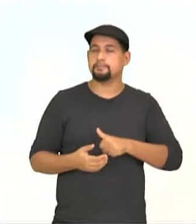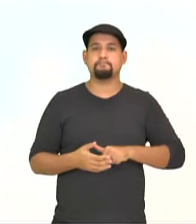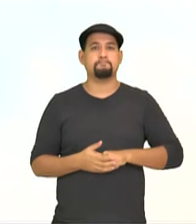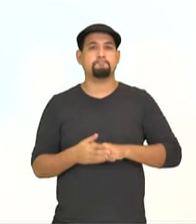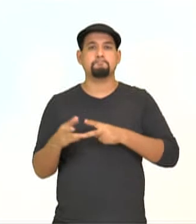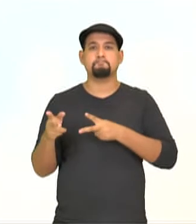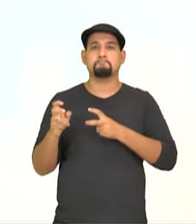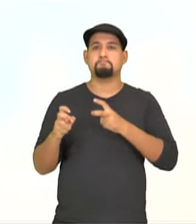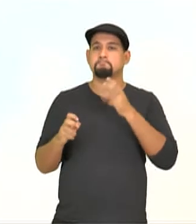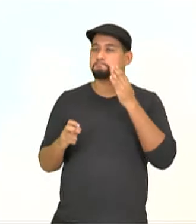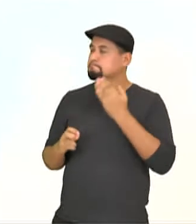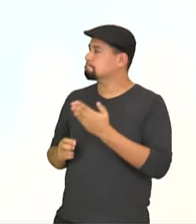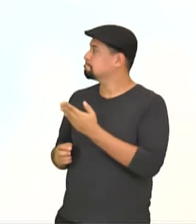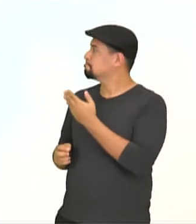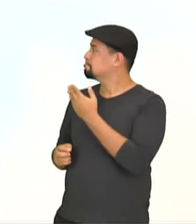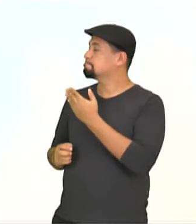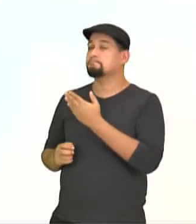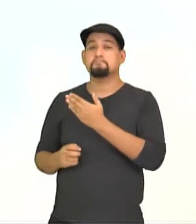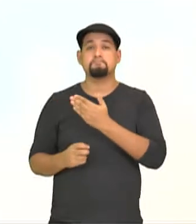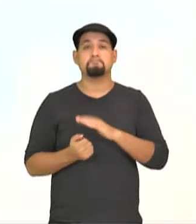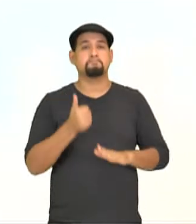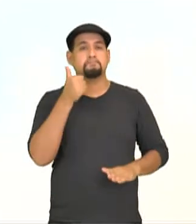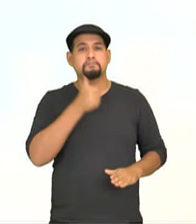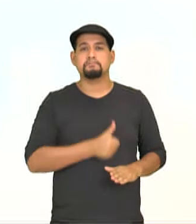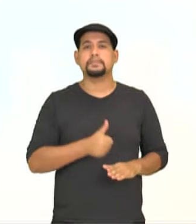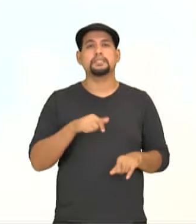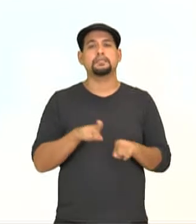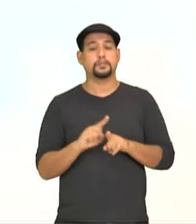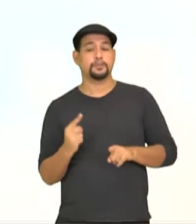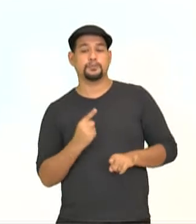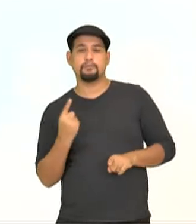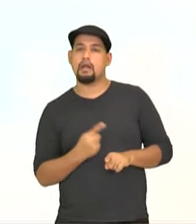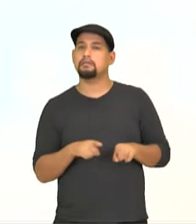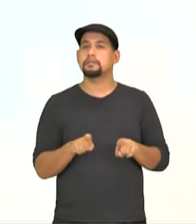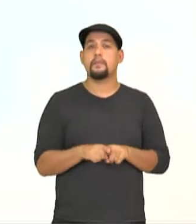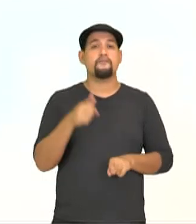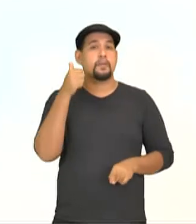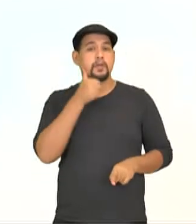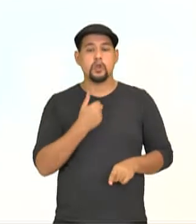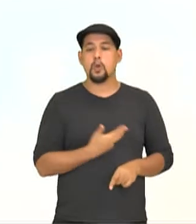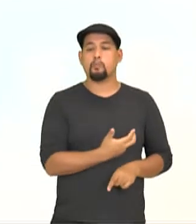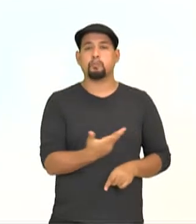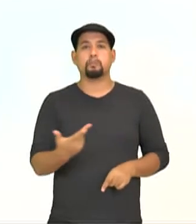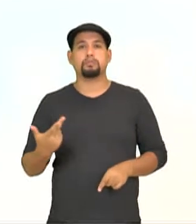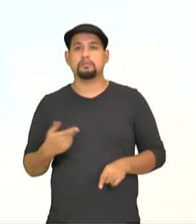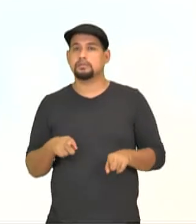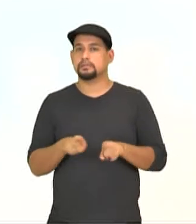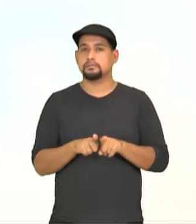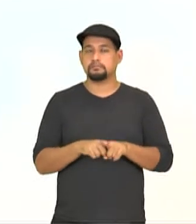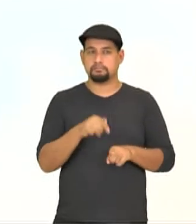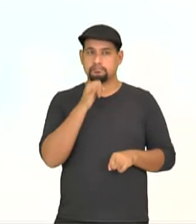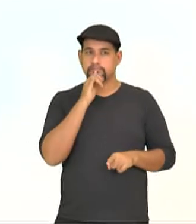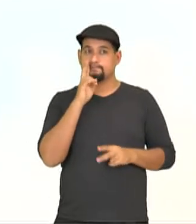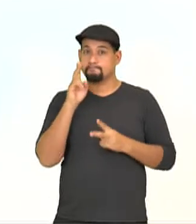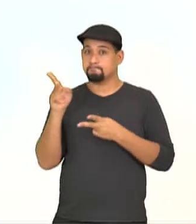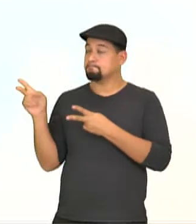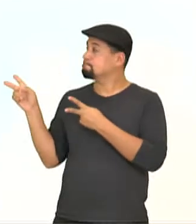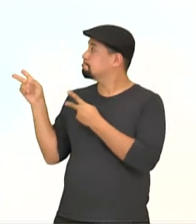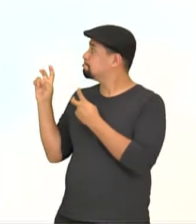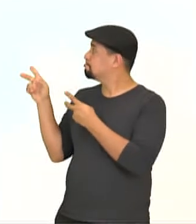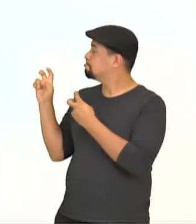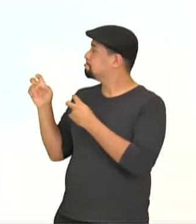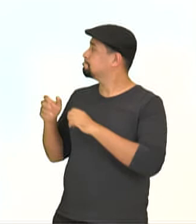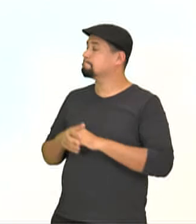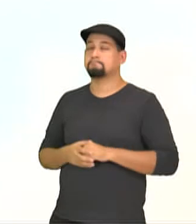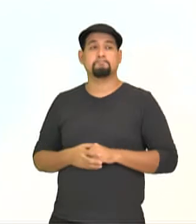Vejam aqui os tônicos feminino singular e feminino plural. Hija mía, hijas mías. Hija